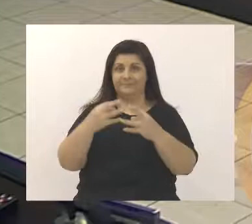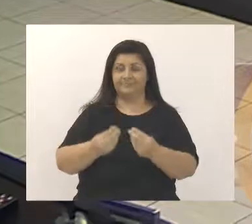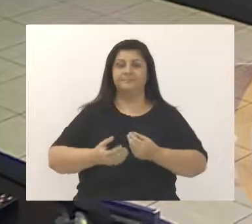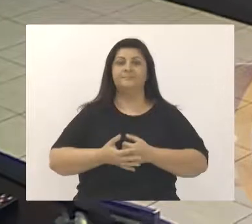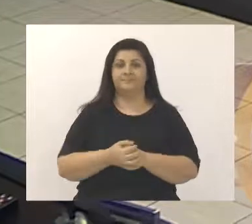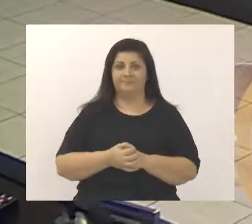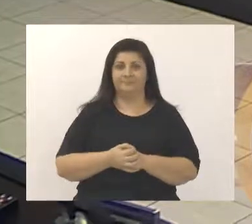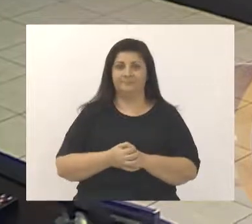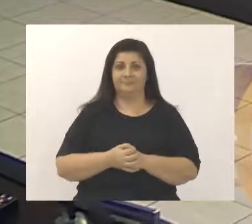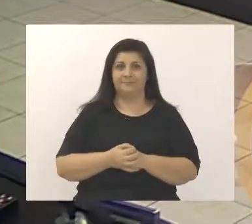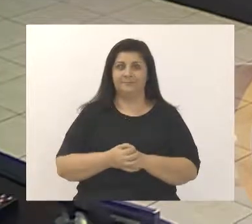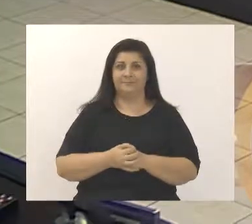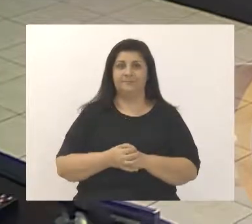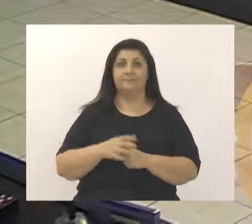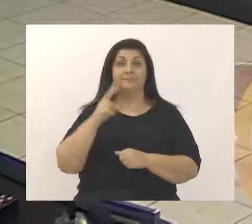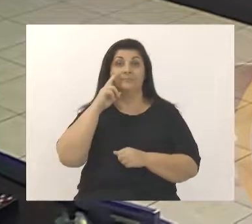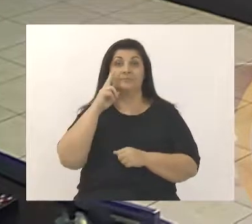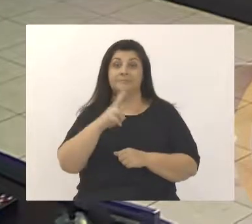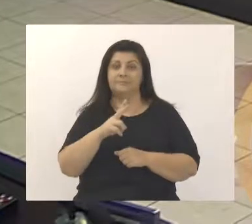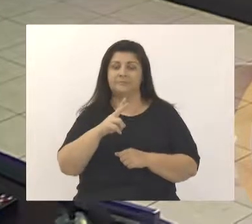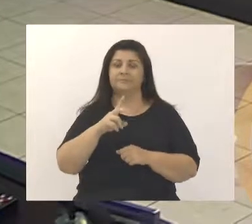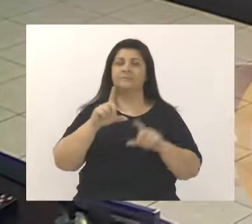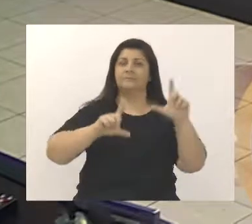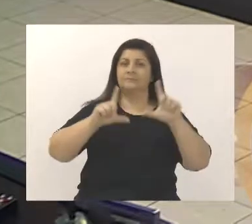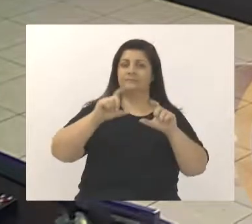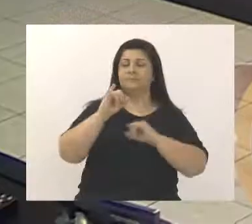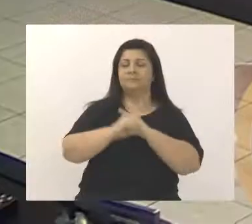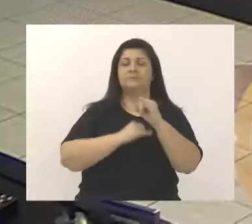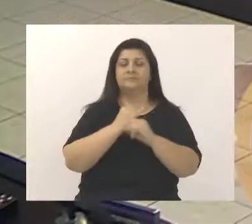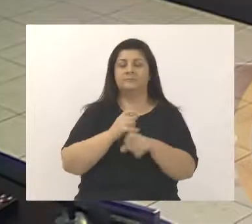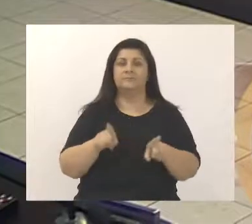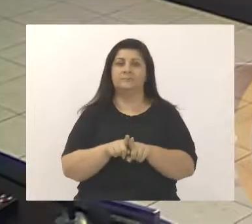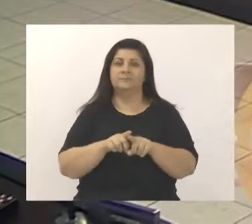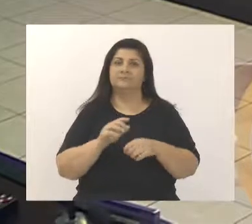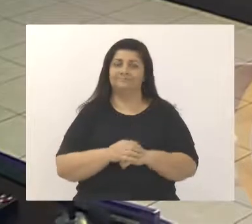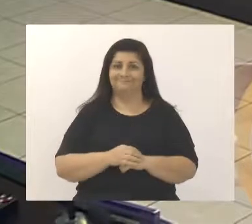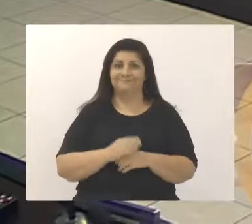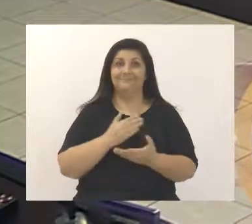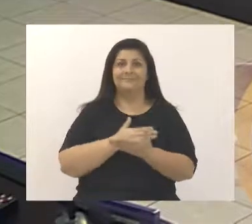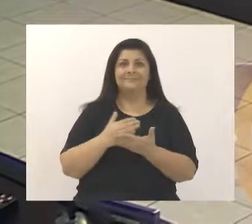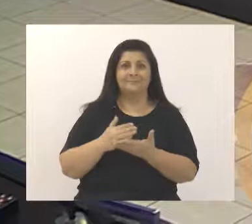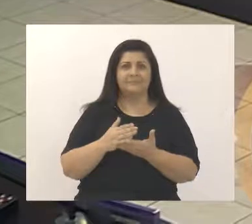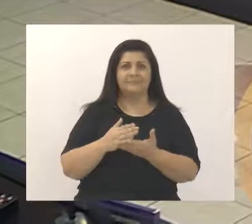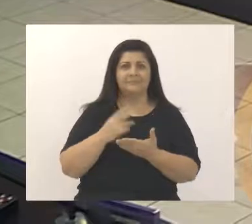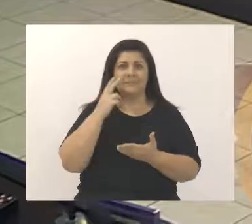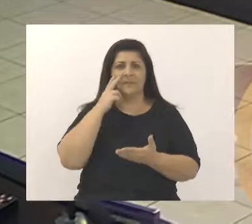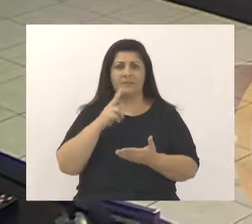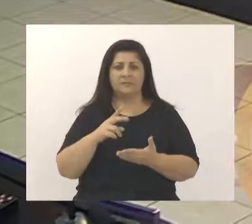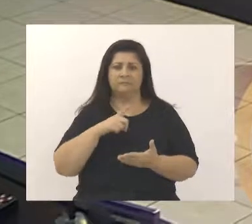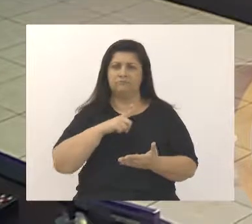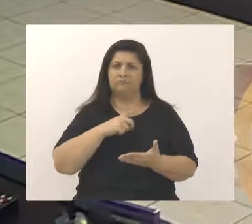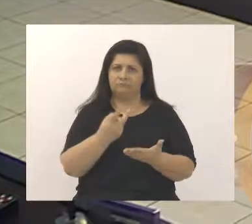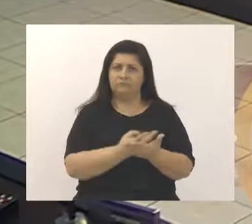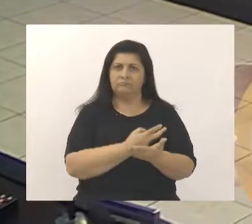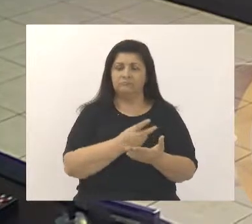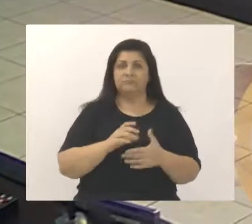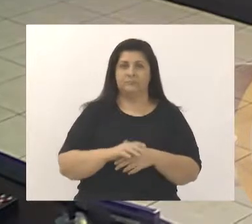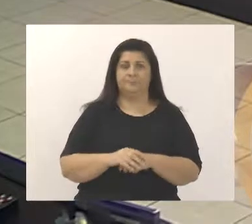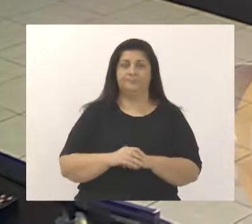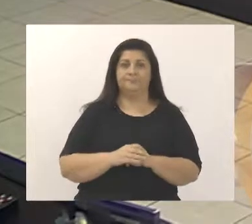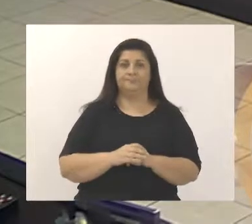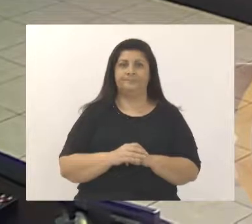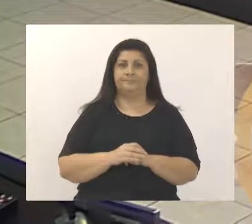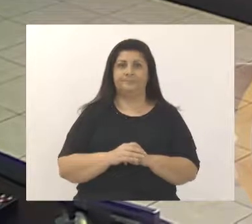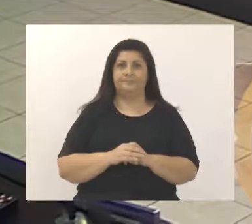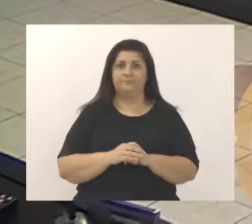e nos assiste pela TV Câmara através da internet e da TV. Então vamos começar aqui corrigindo alguns equívocos. Então